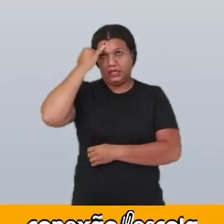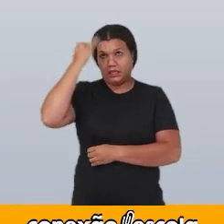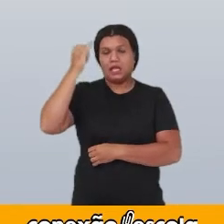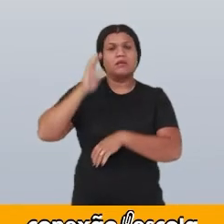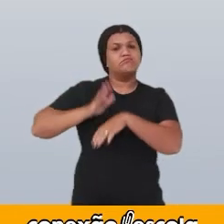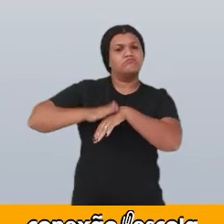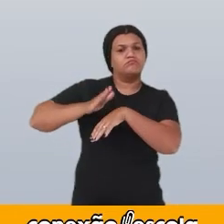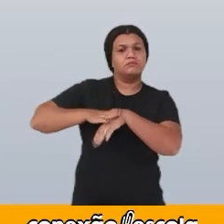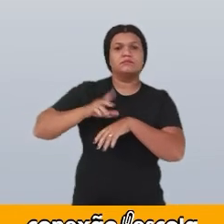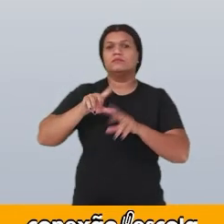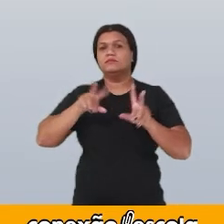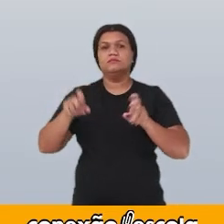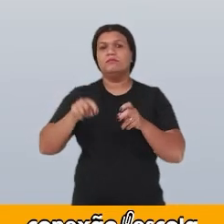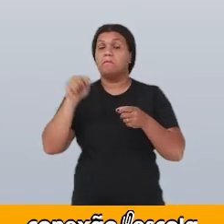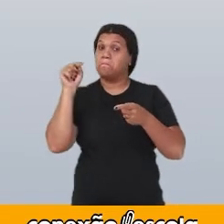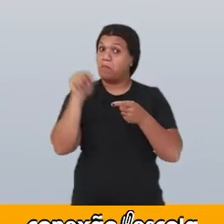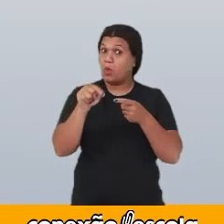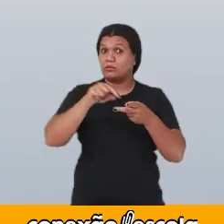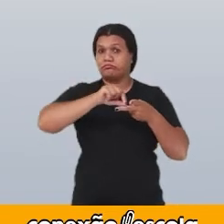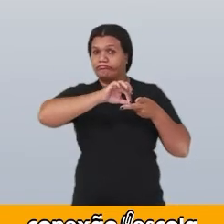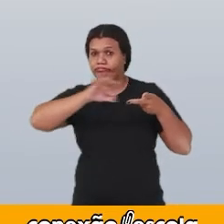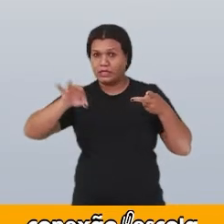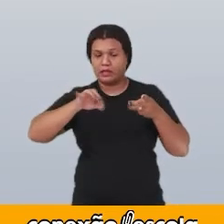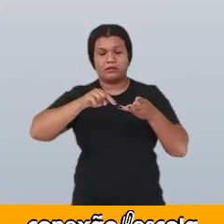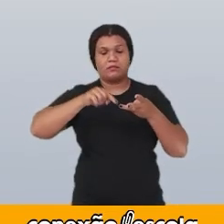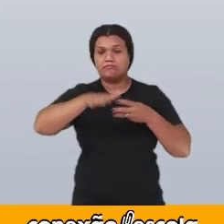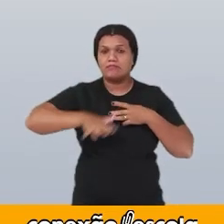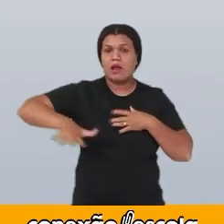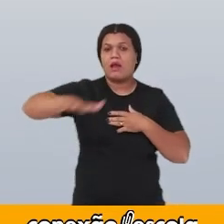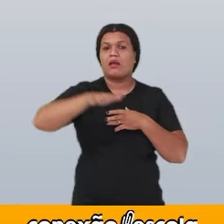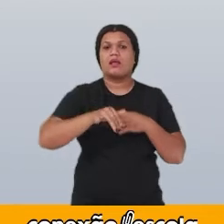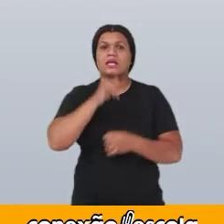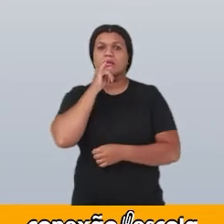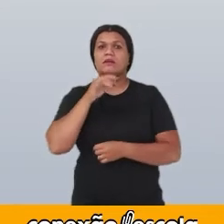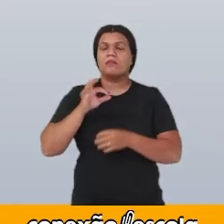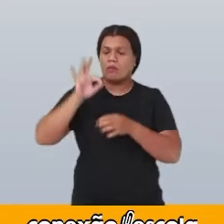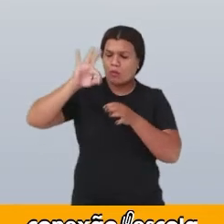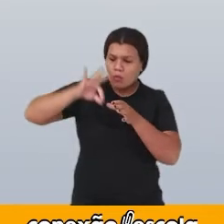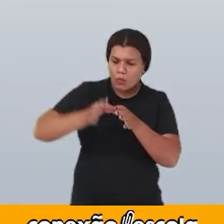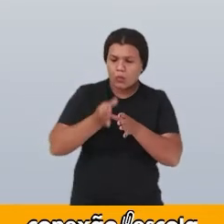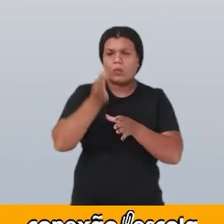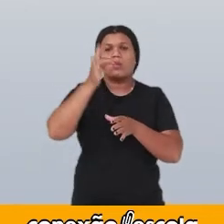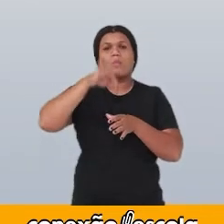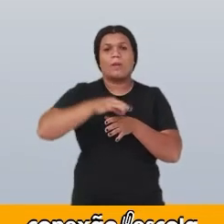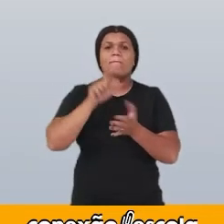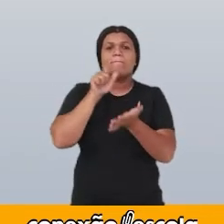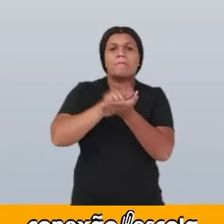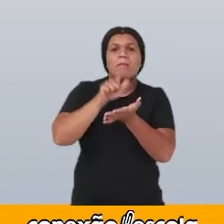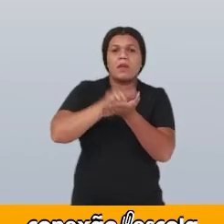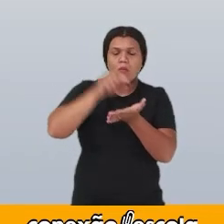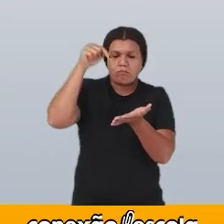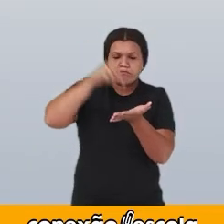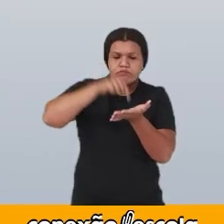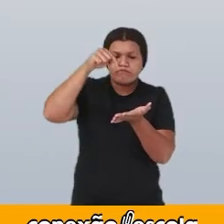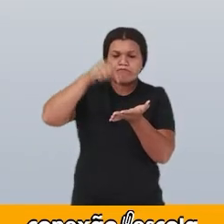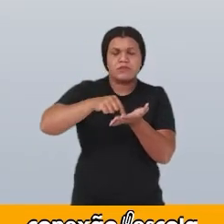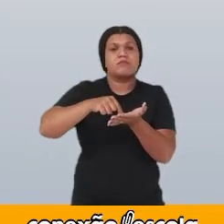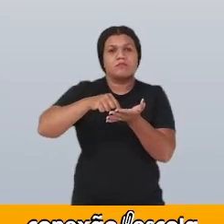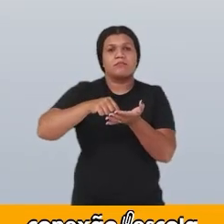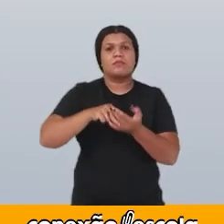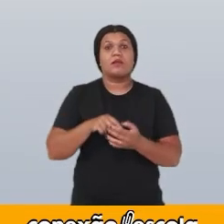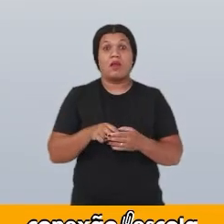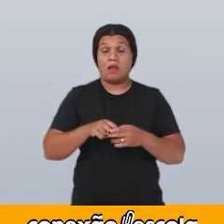intuitiva sobre o ponto, a reta e o plano. Assim, um furo de uma agulha num papel dá a ideia de ponto. Uma corda